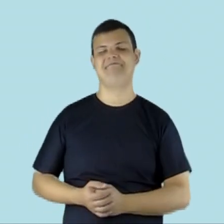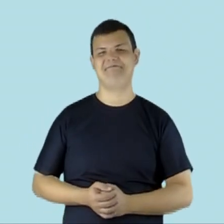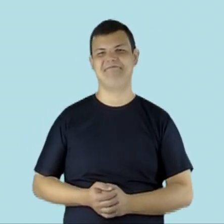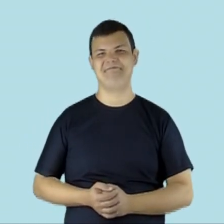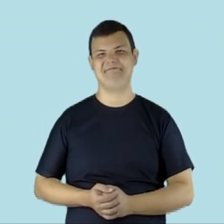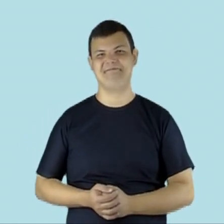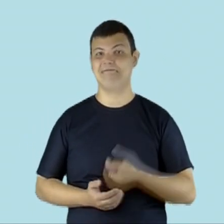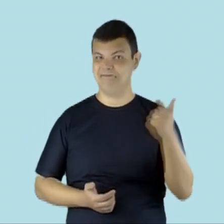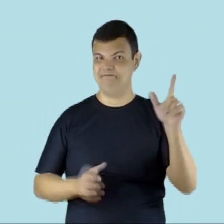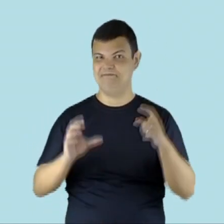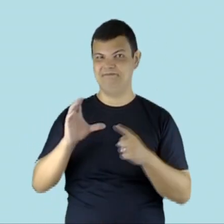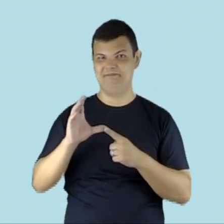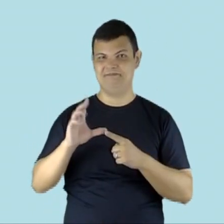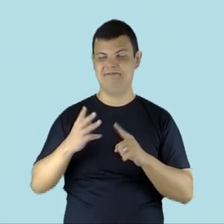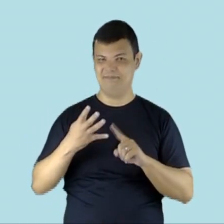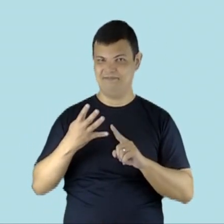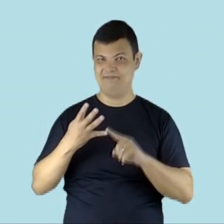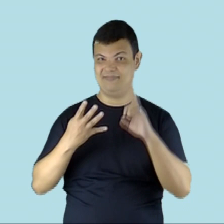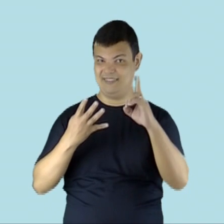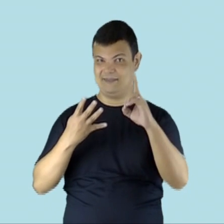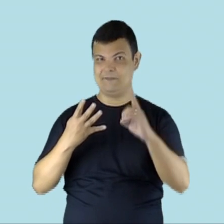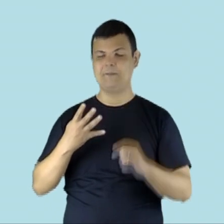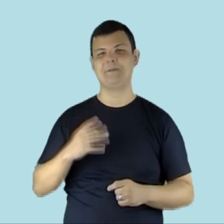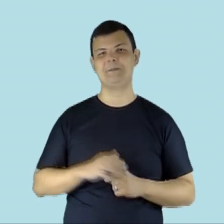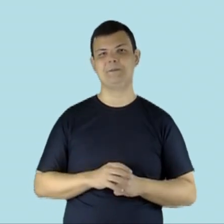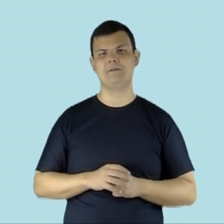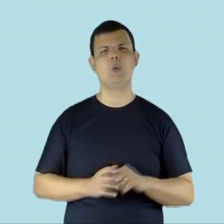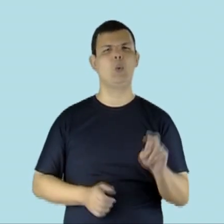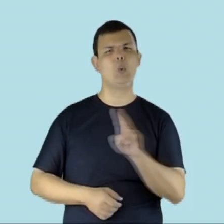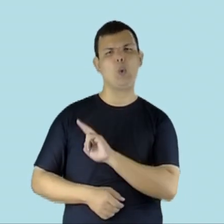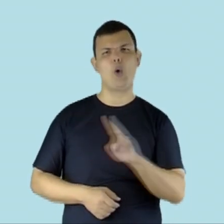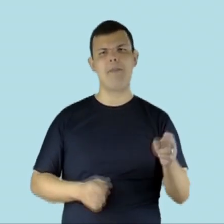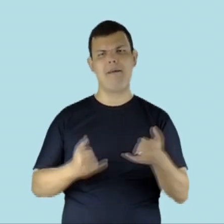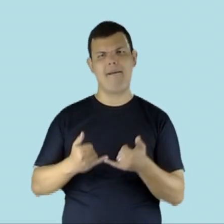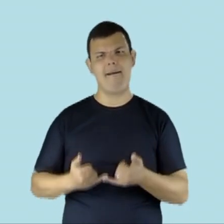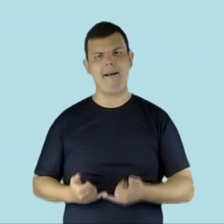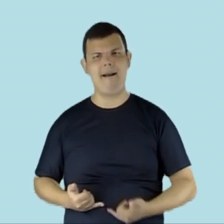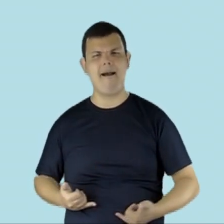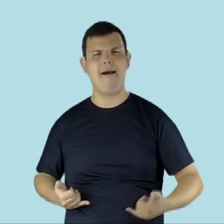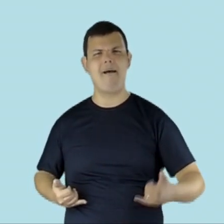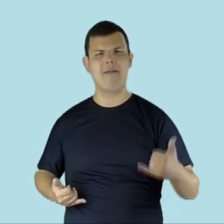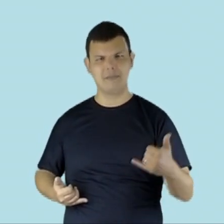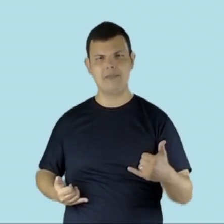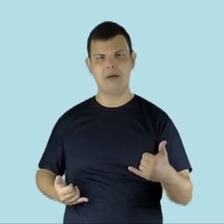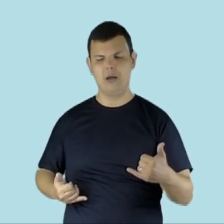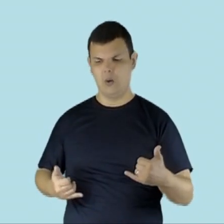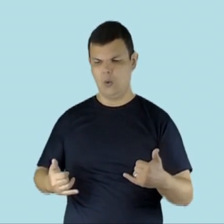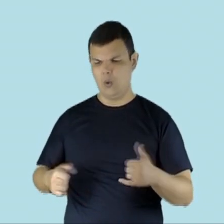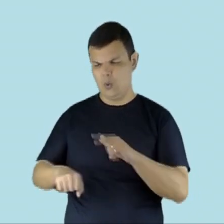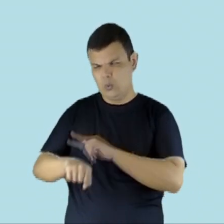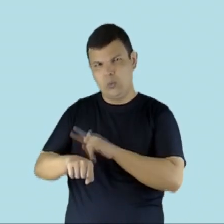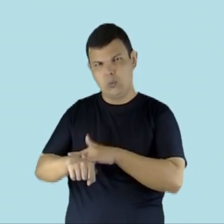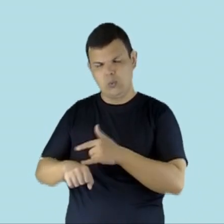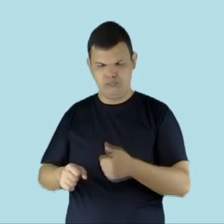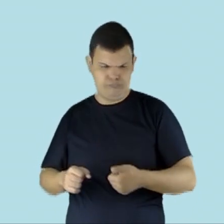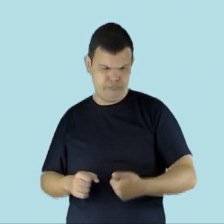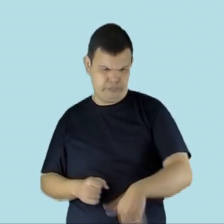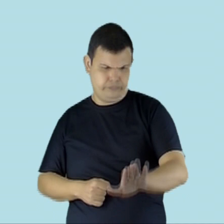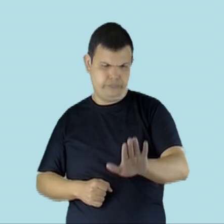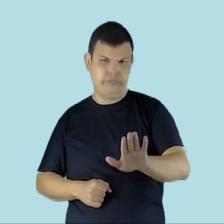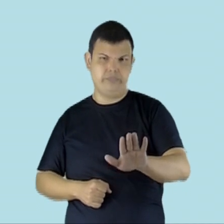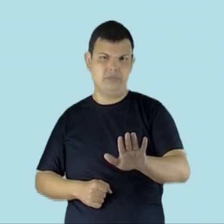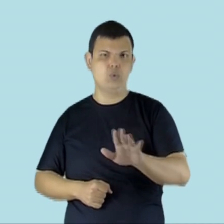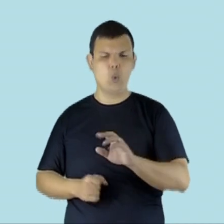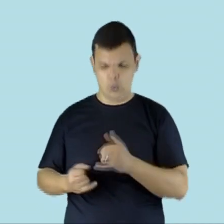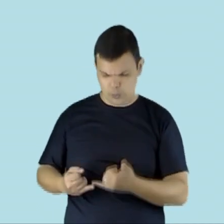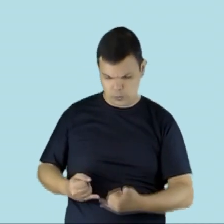uma perguntinha. Como se chama o canal que conduz a urina até o meio externo? Bem